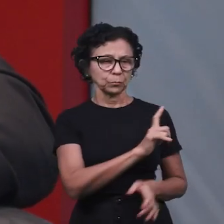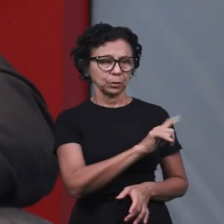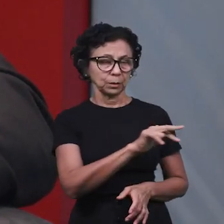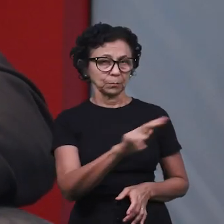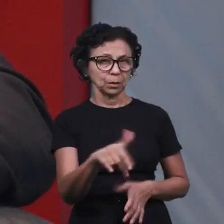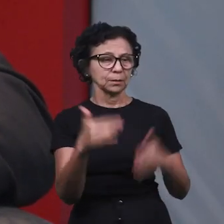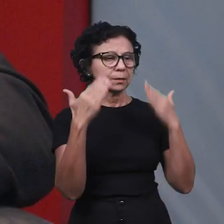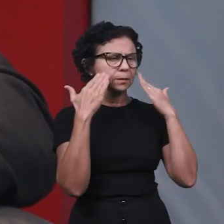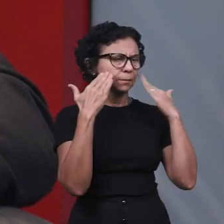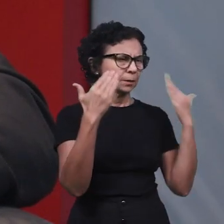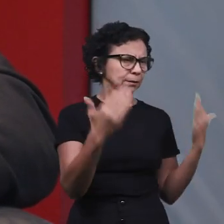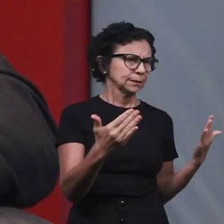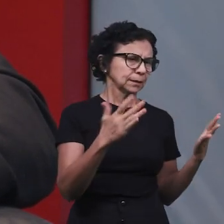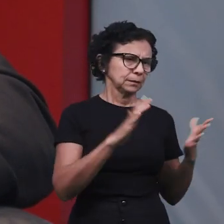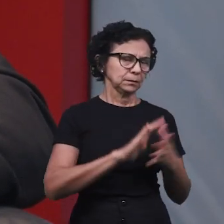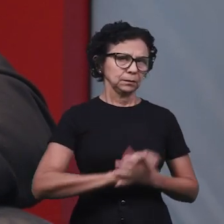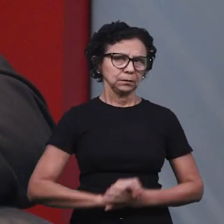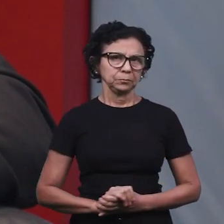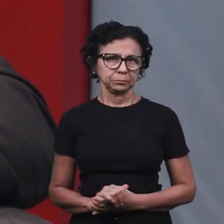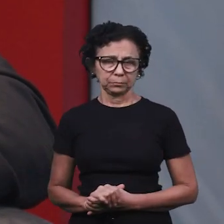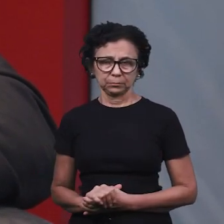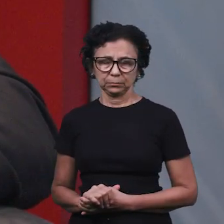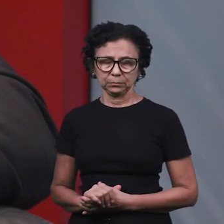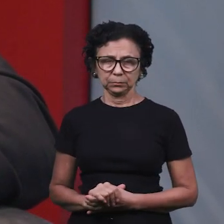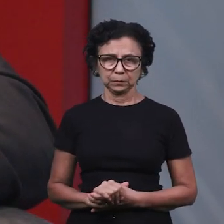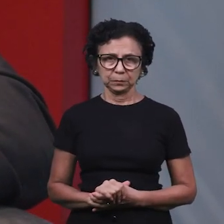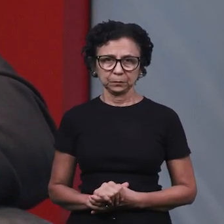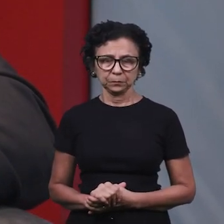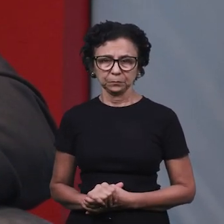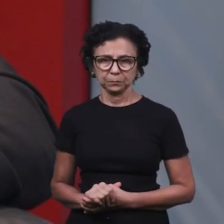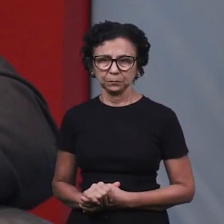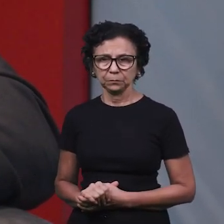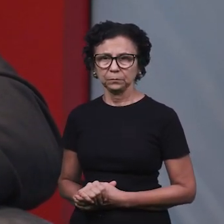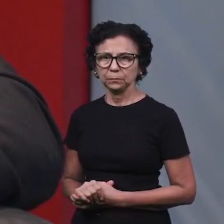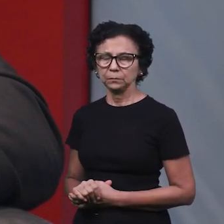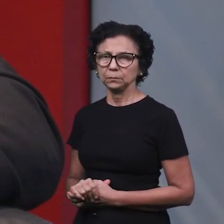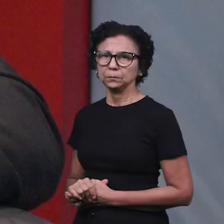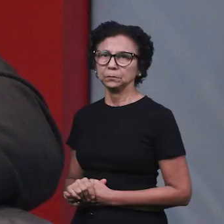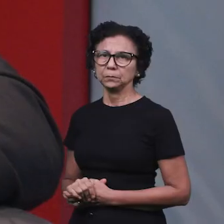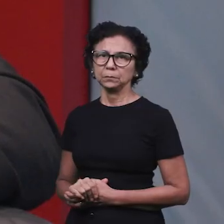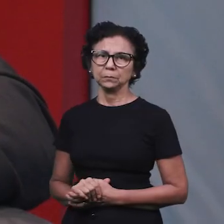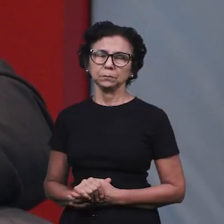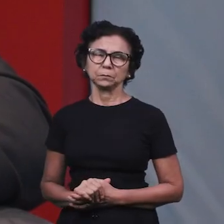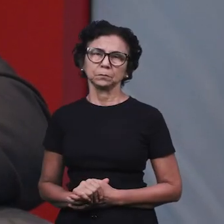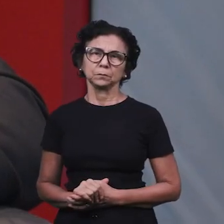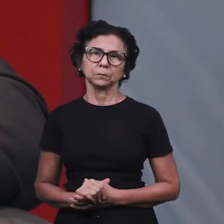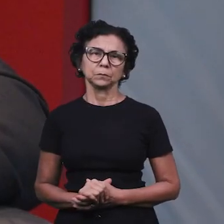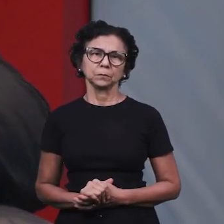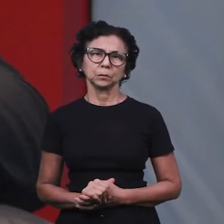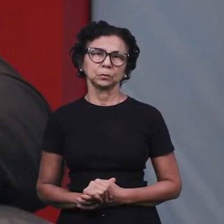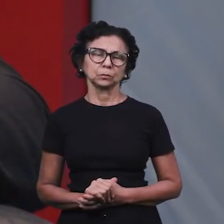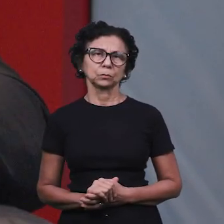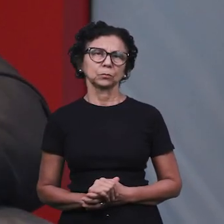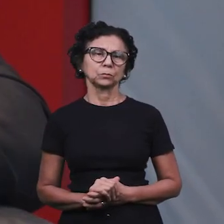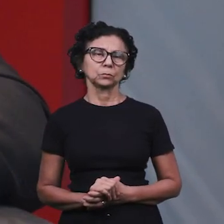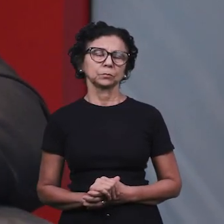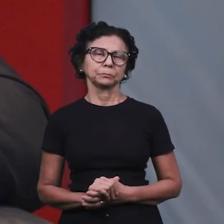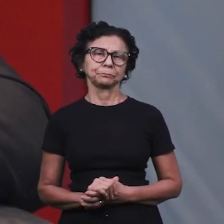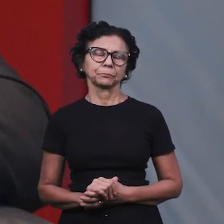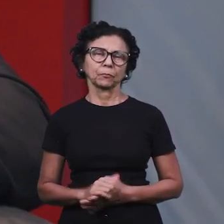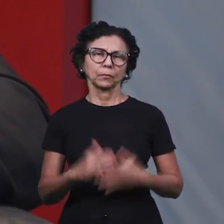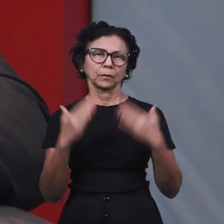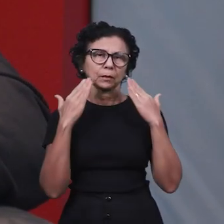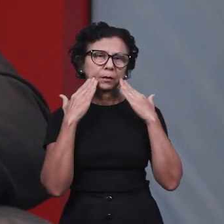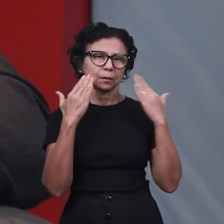anterior, a palavra diz assim que ele se emociona. E José, ao encontrar-se, ao se revelar aos